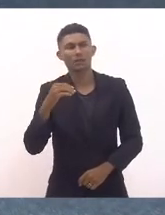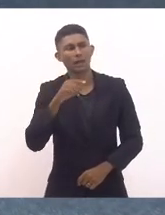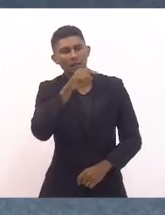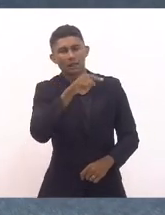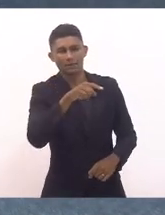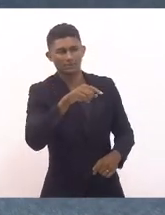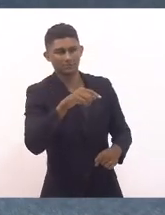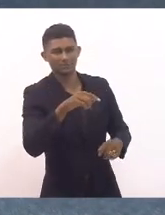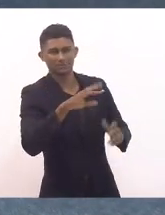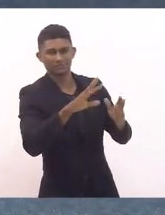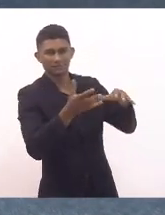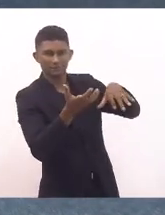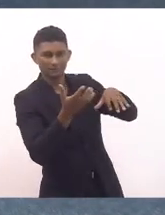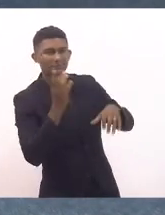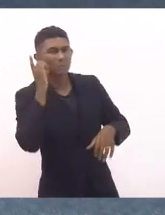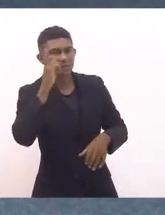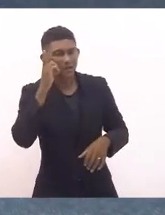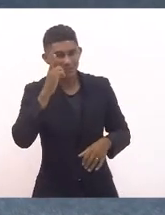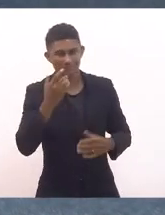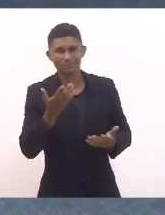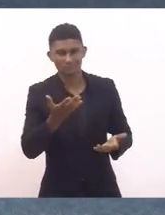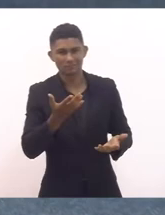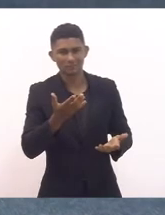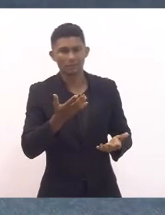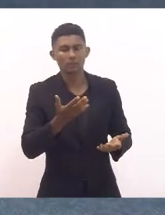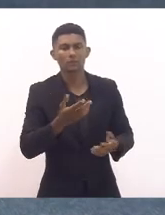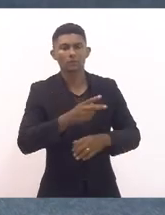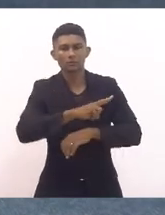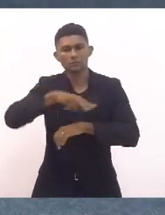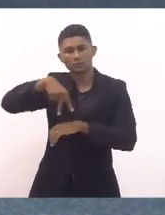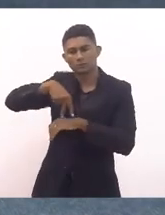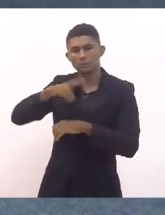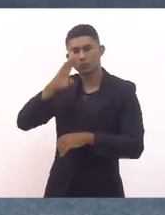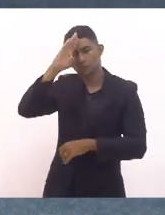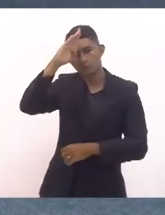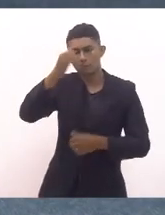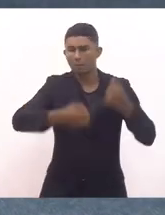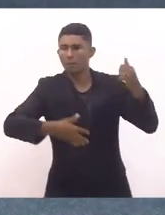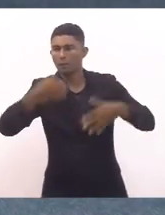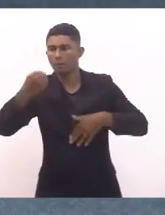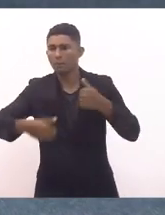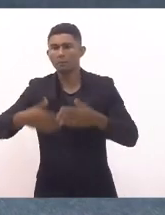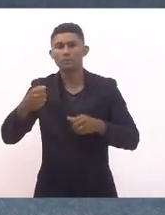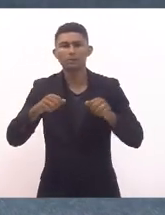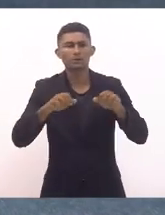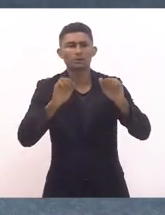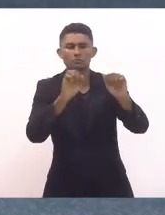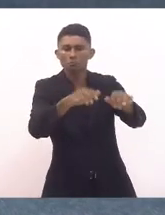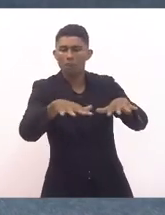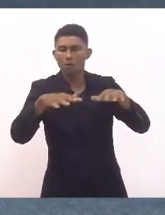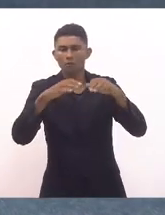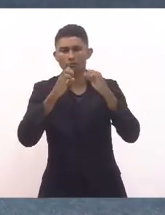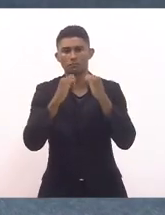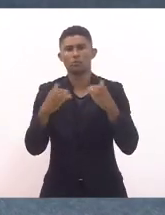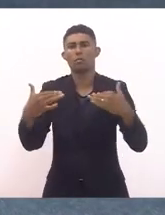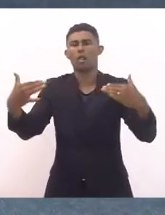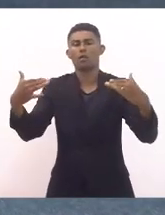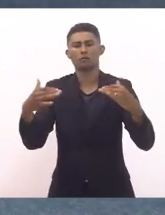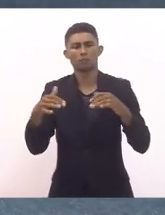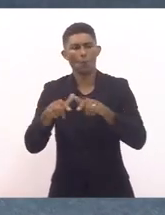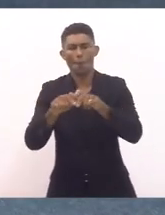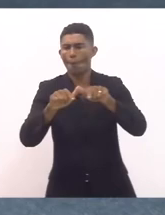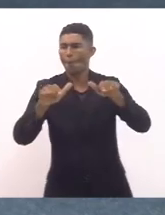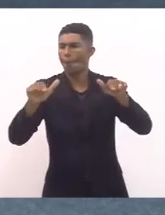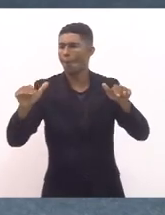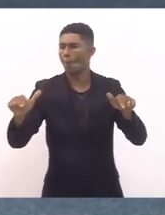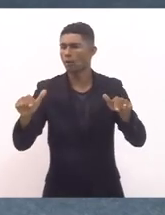Federal, falando para um auditório, presidente, vazio. Então, o deputado Jair Bolsonaro falando para um